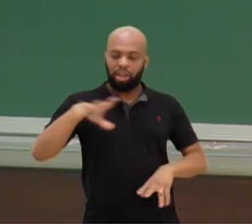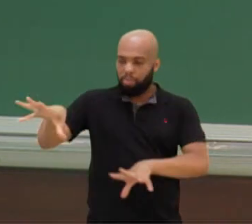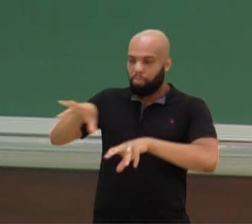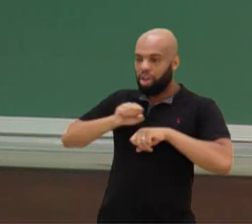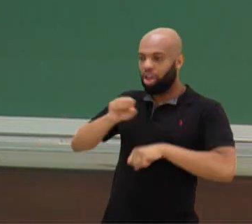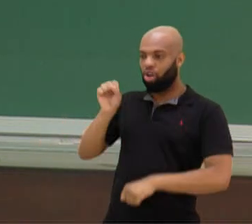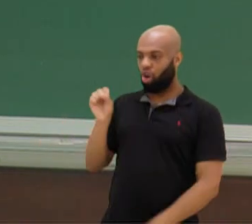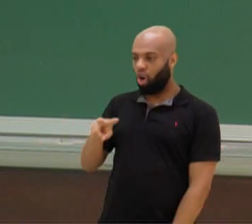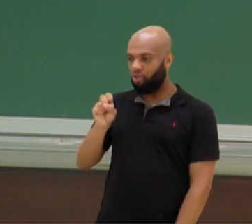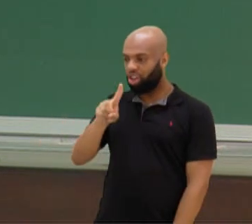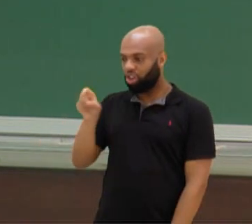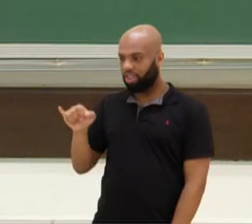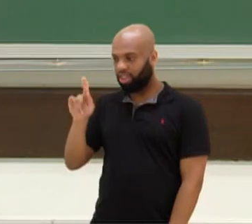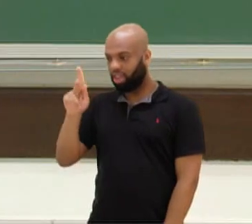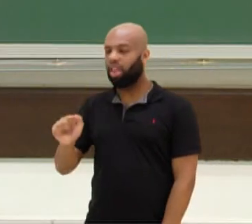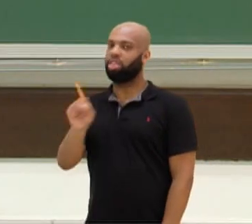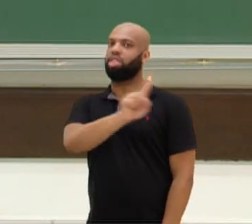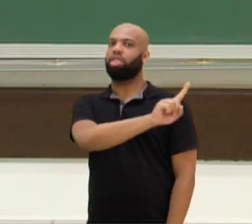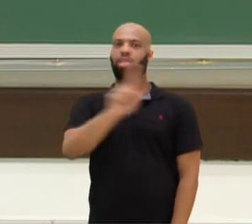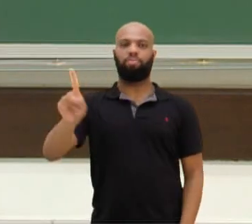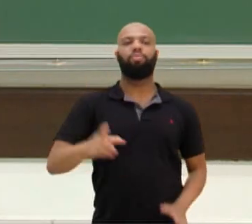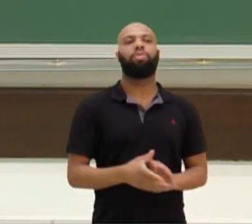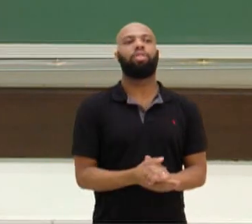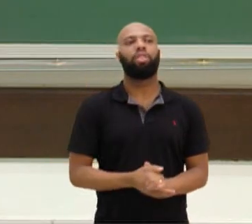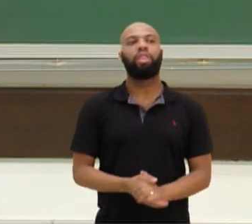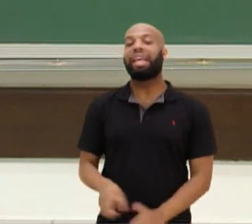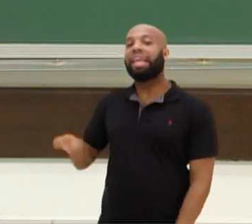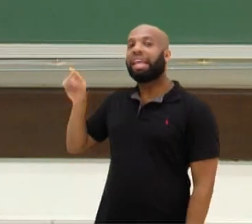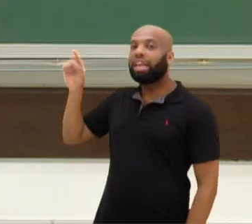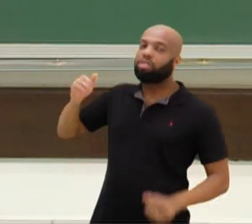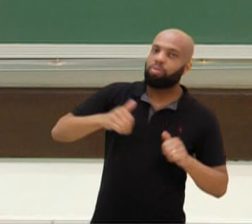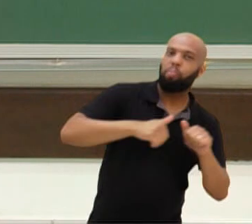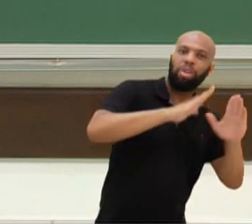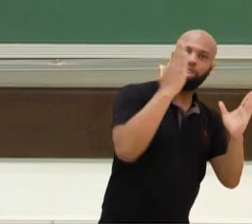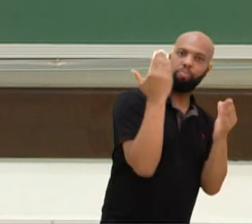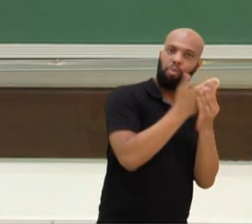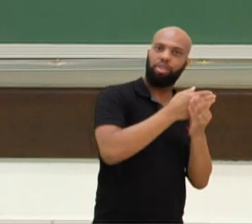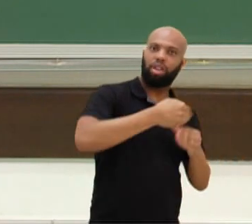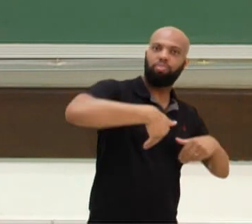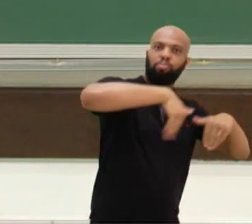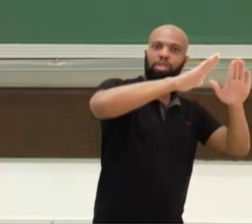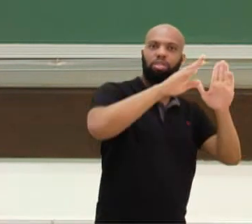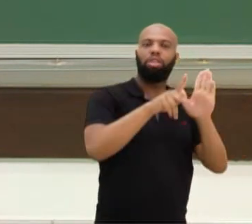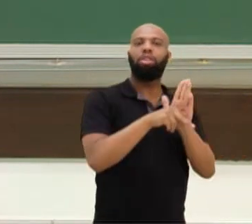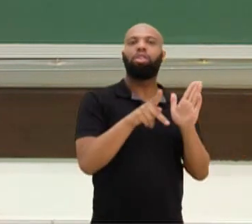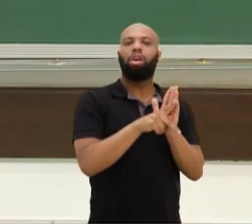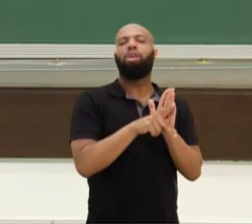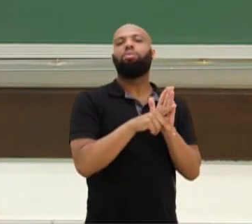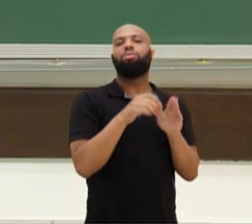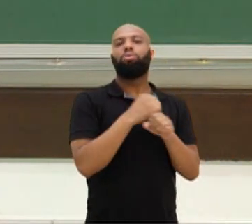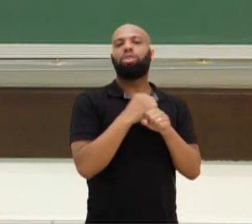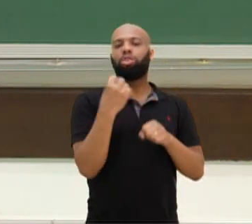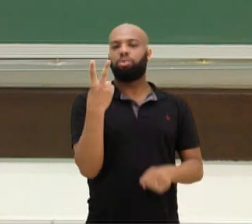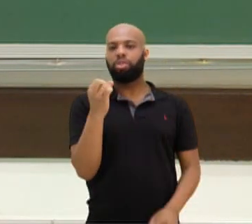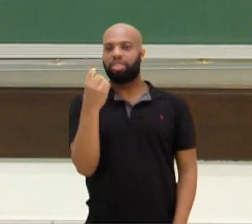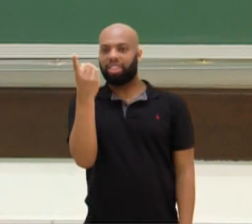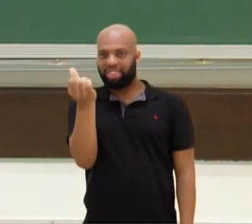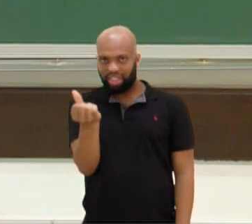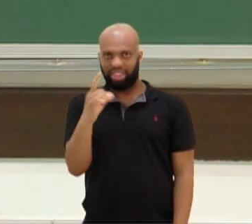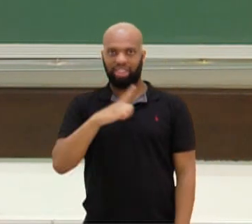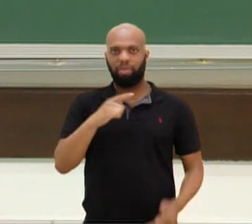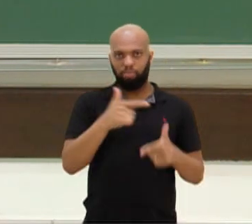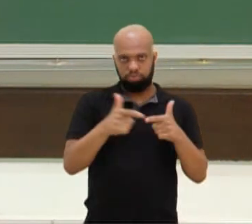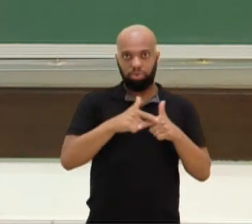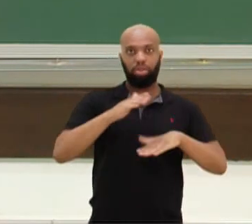infectadas pelo Zika. Essa ação foi lá para o Supremo em 2016, quando estava no auge do Zika aqui no Brasil, tá?